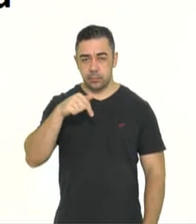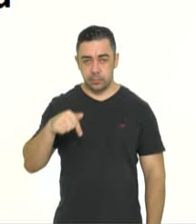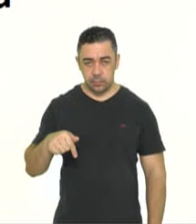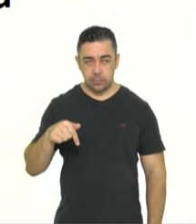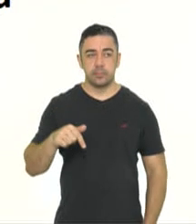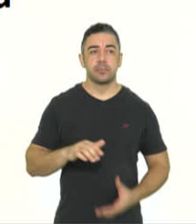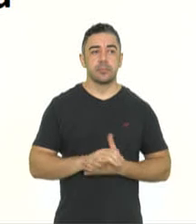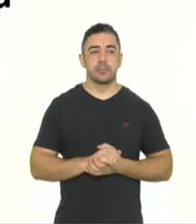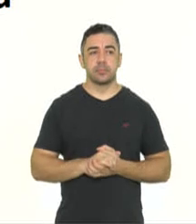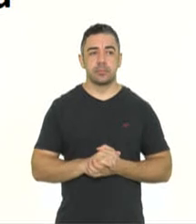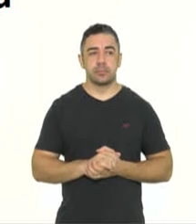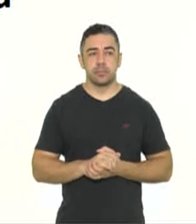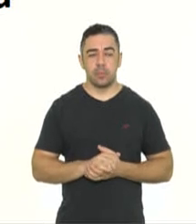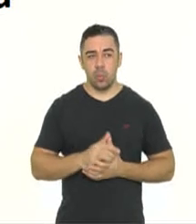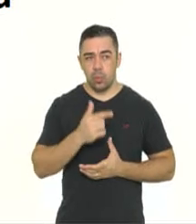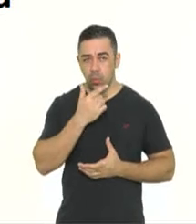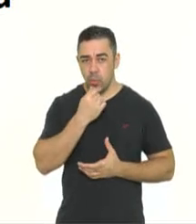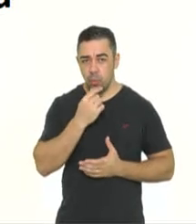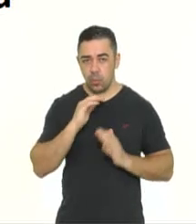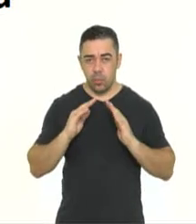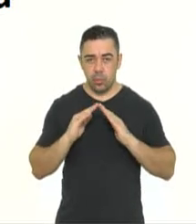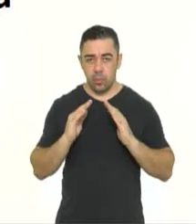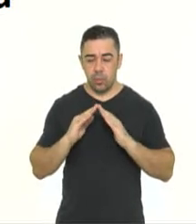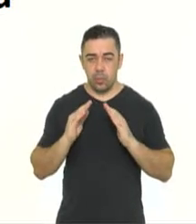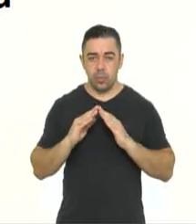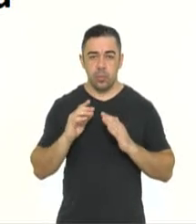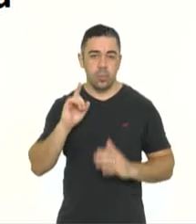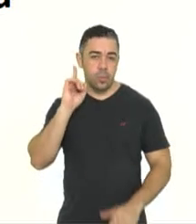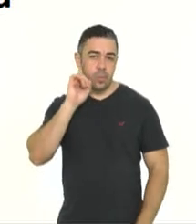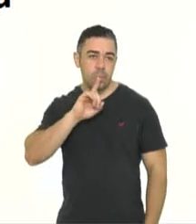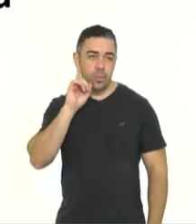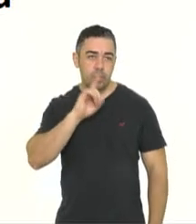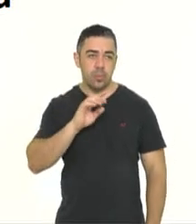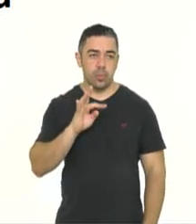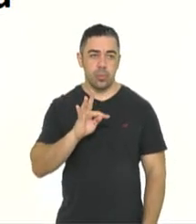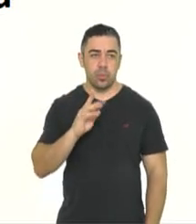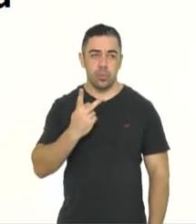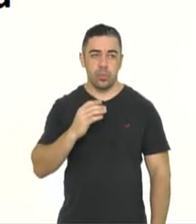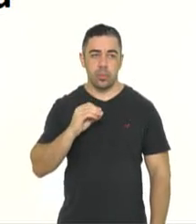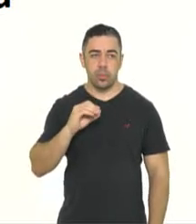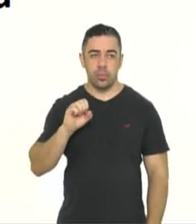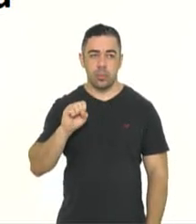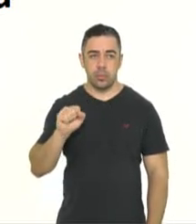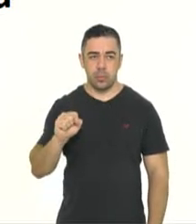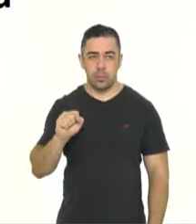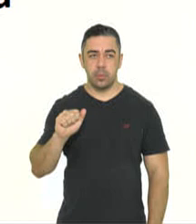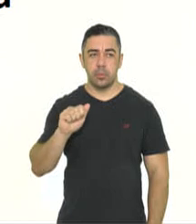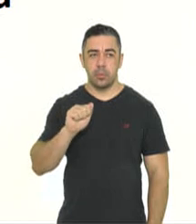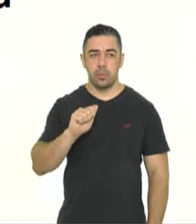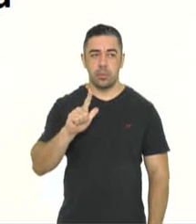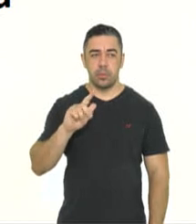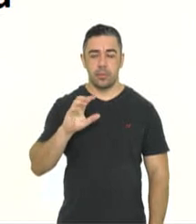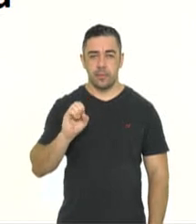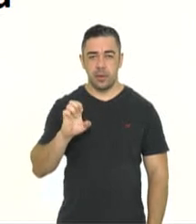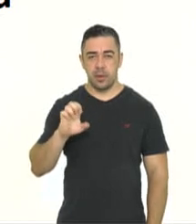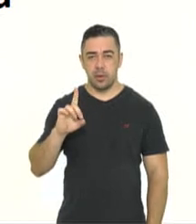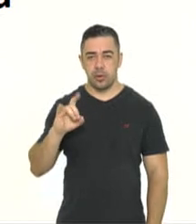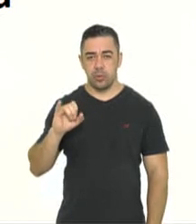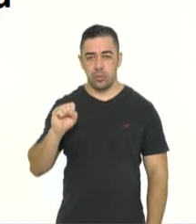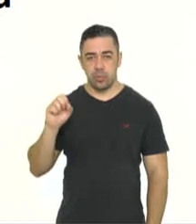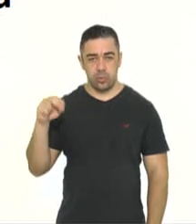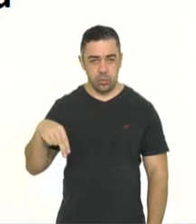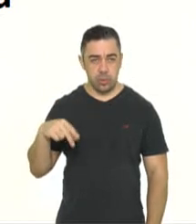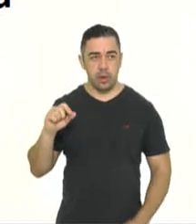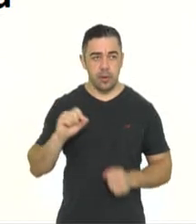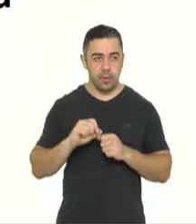1877, o estadunidense Thomas Alva Edison criou o fonógrafo, aparelho capaz de